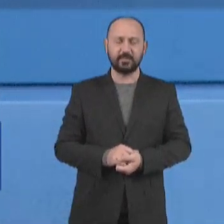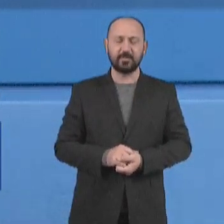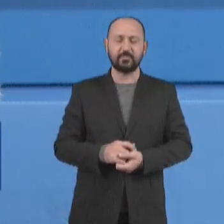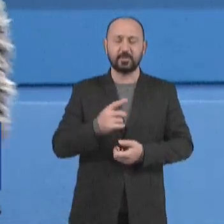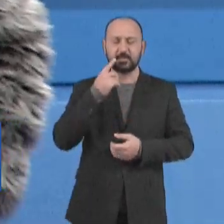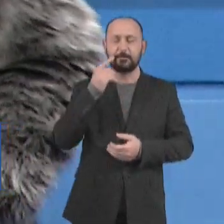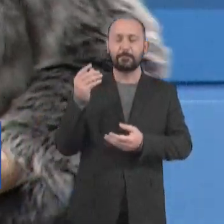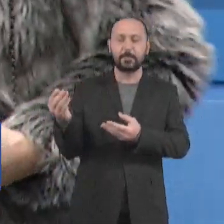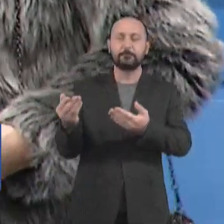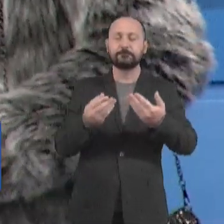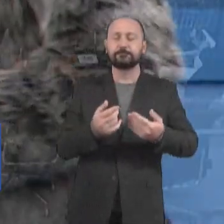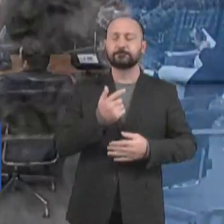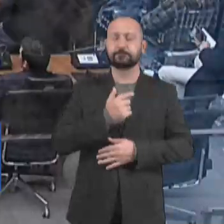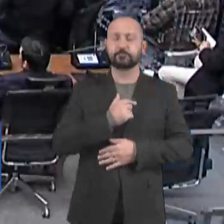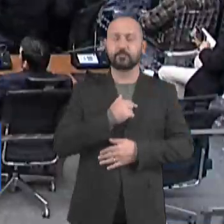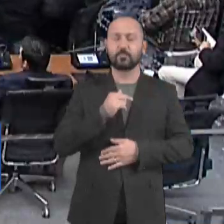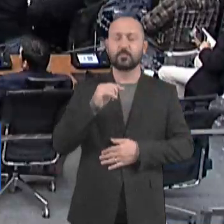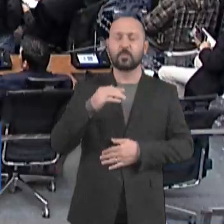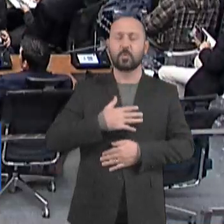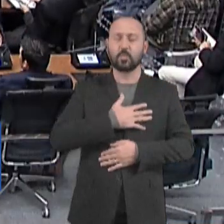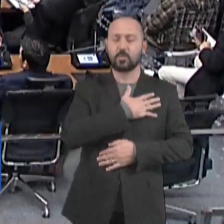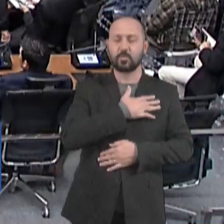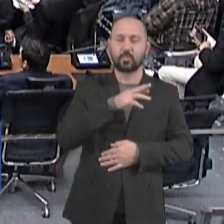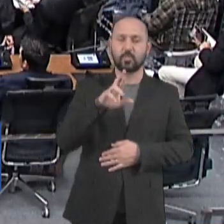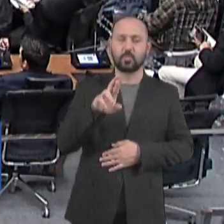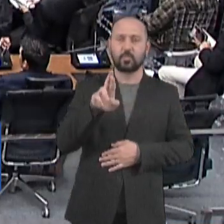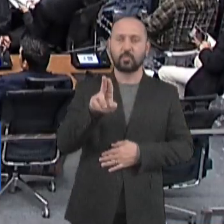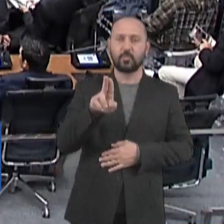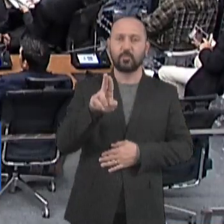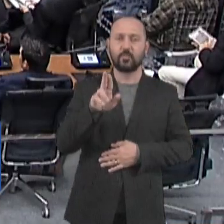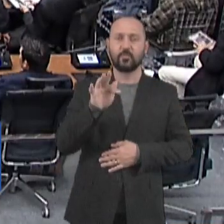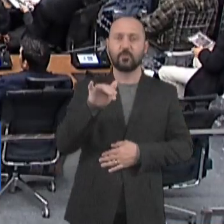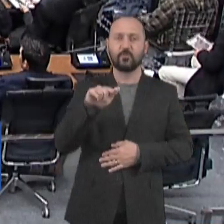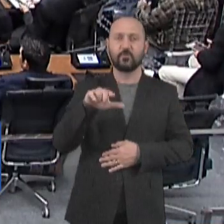Para receber a comenda Coronel Pedro José Rufino,